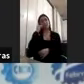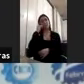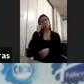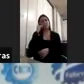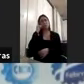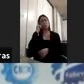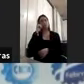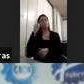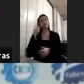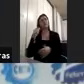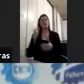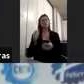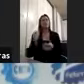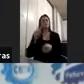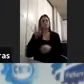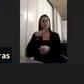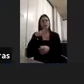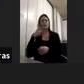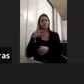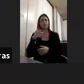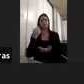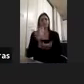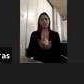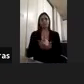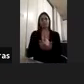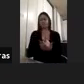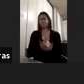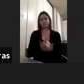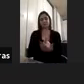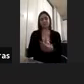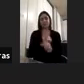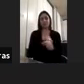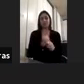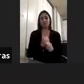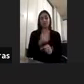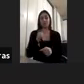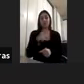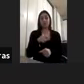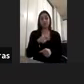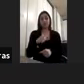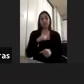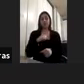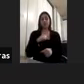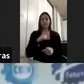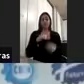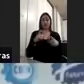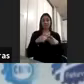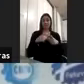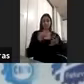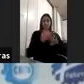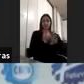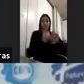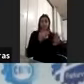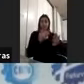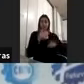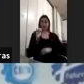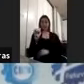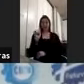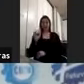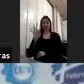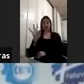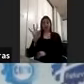que eu vou trabalhar, ele recebe uma notícia. Para reforçar, Gilson, ele estava de atestado, tá? De atestado. Entendi. Ele estava